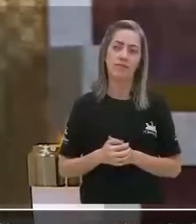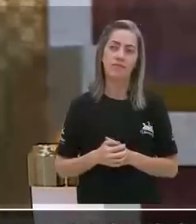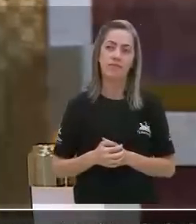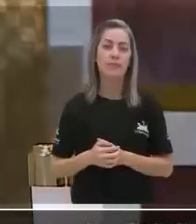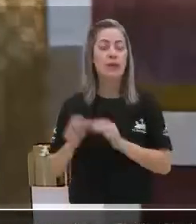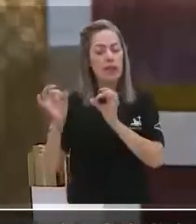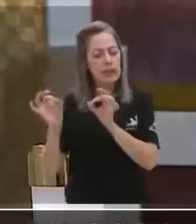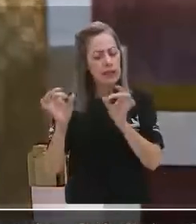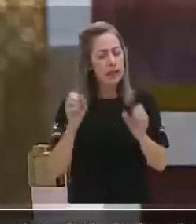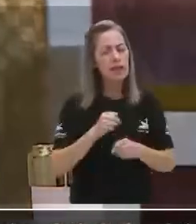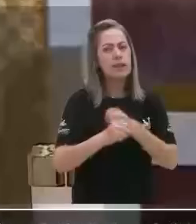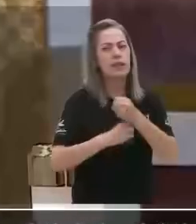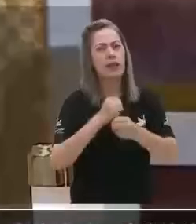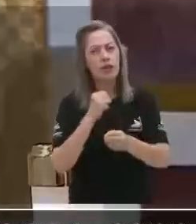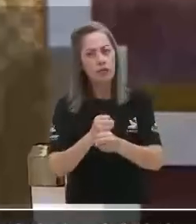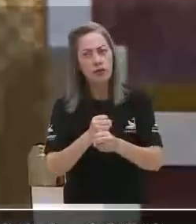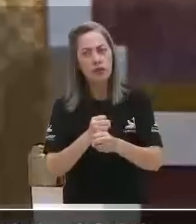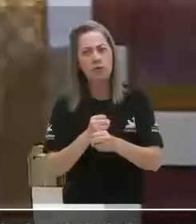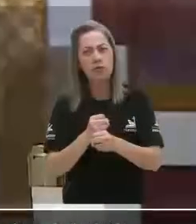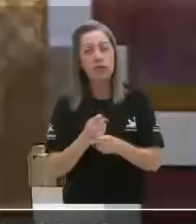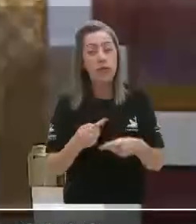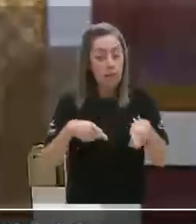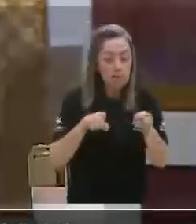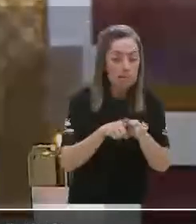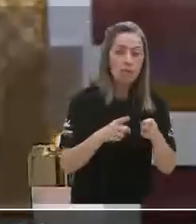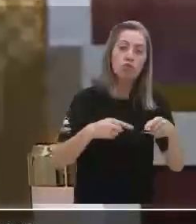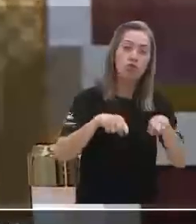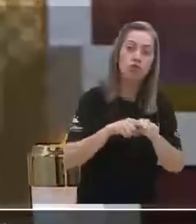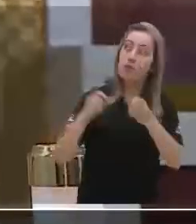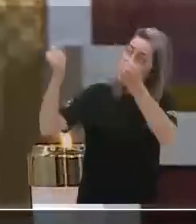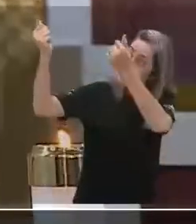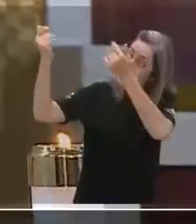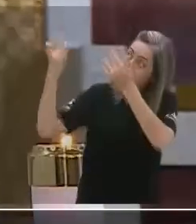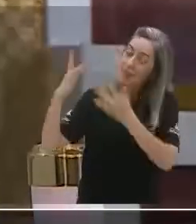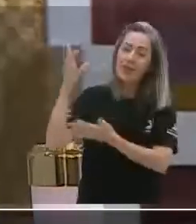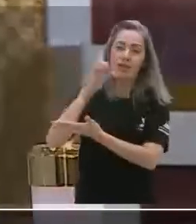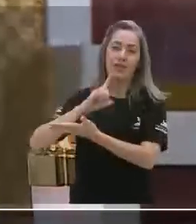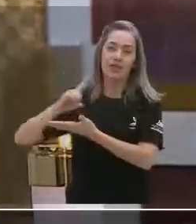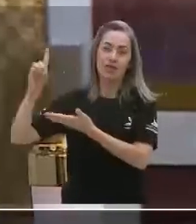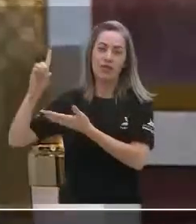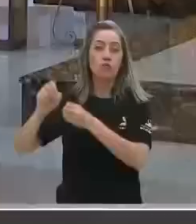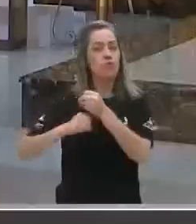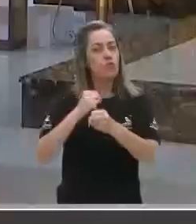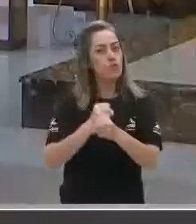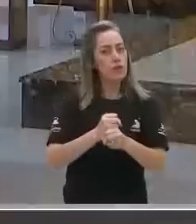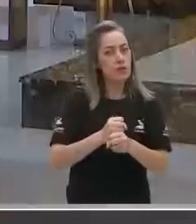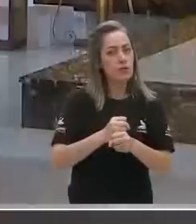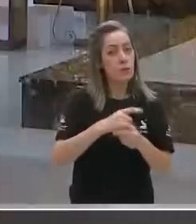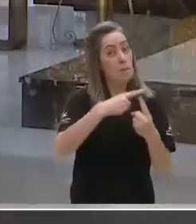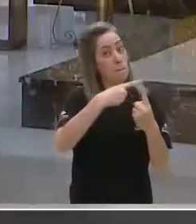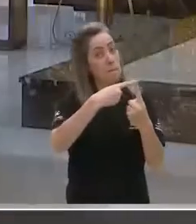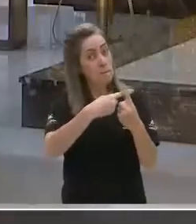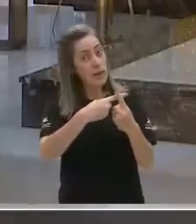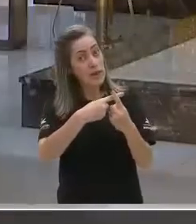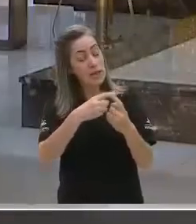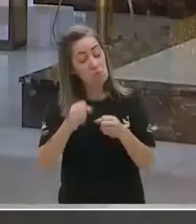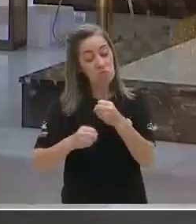Cada ano se repete em nós a graça de Deus. Um ano mais, um ano